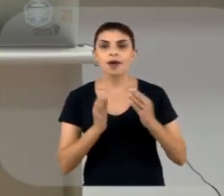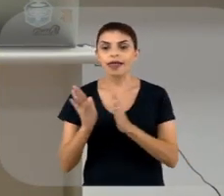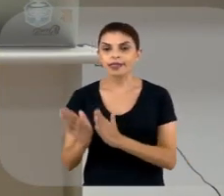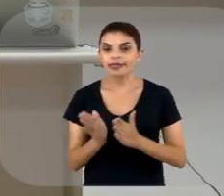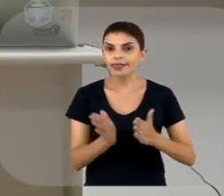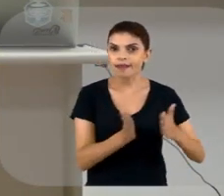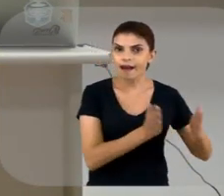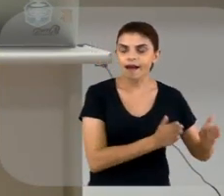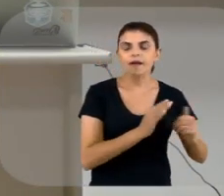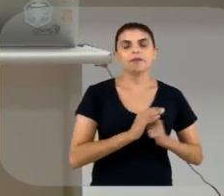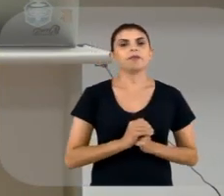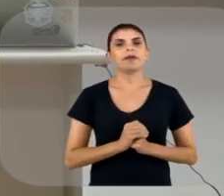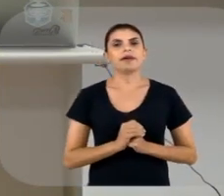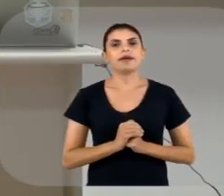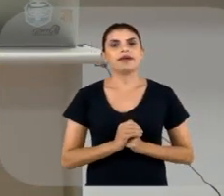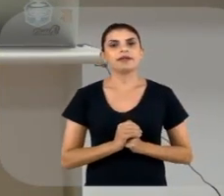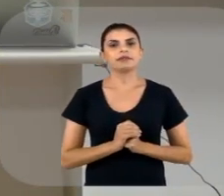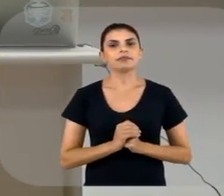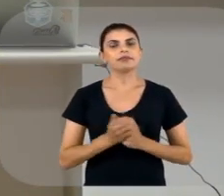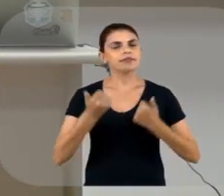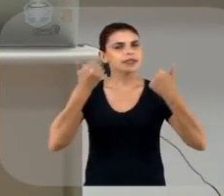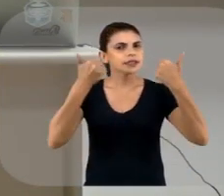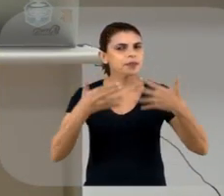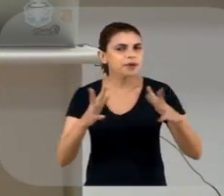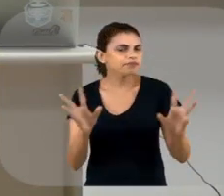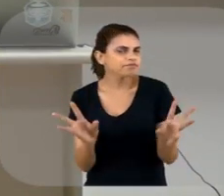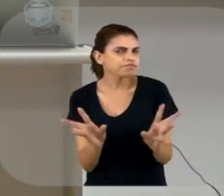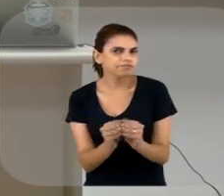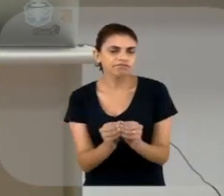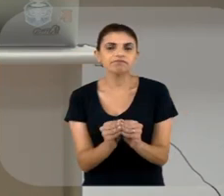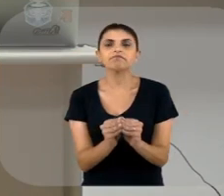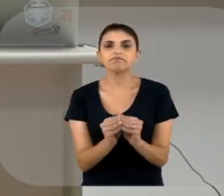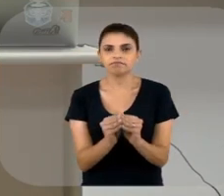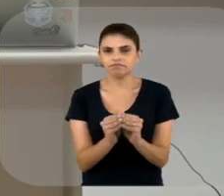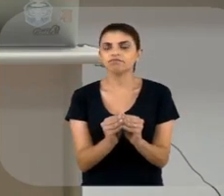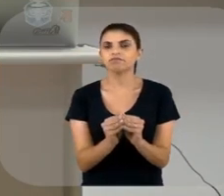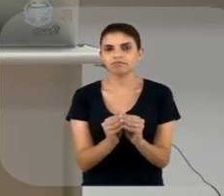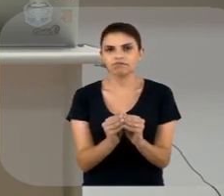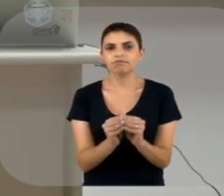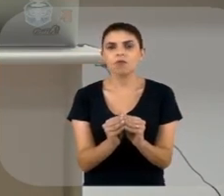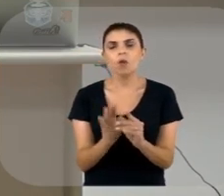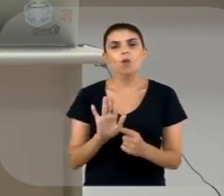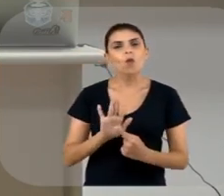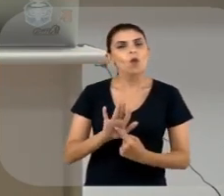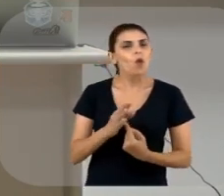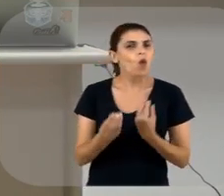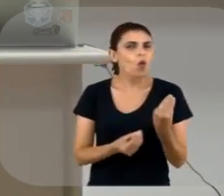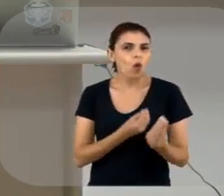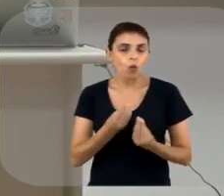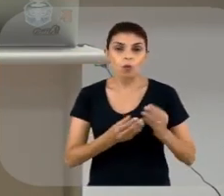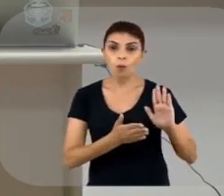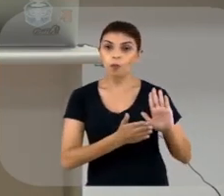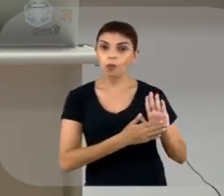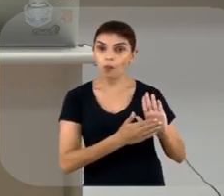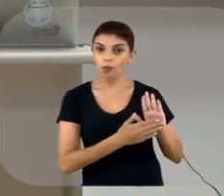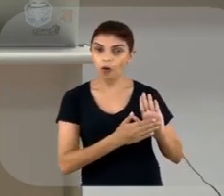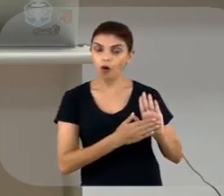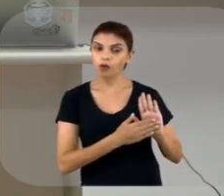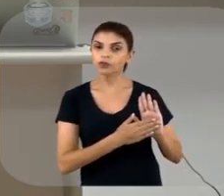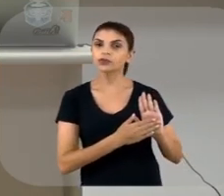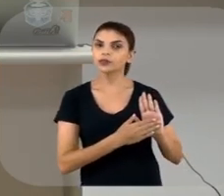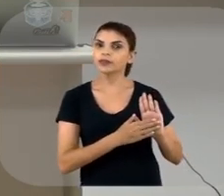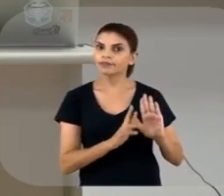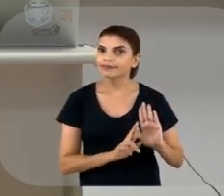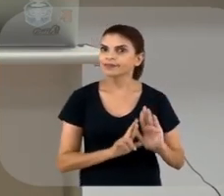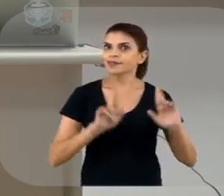etapas, falar, né, bem brevemente, enfim, isso quer dizer. É até uma proposta um